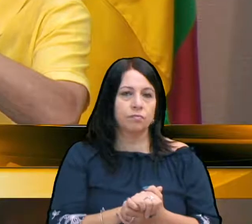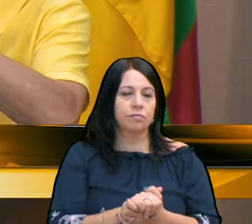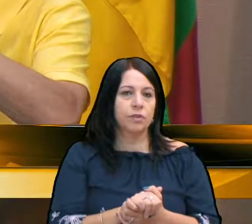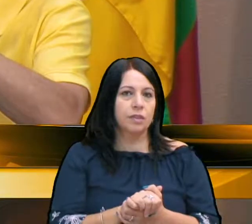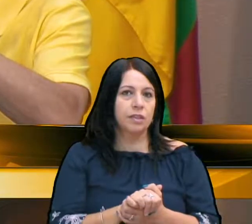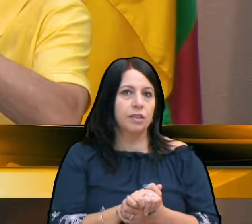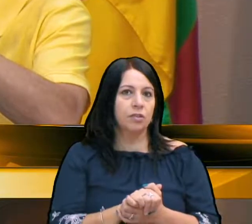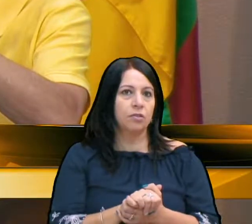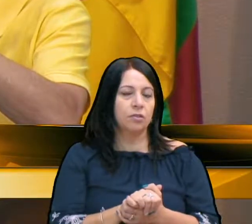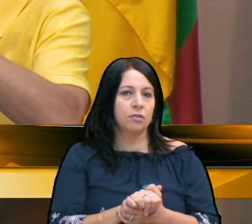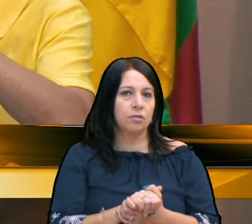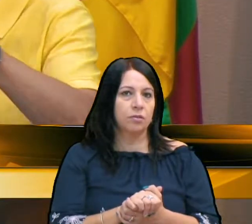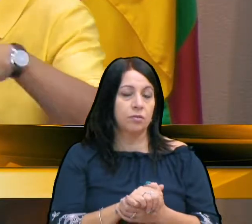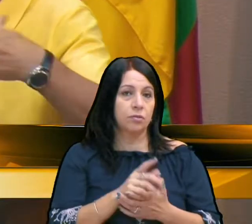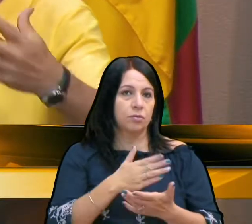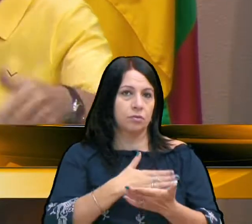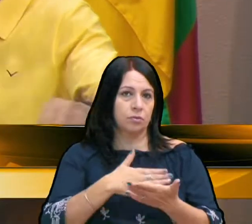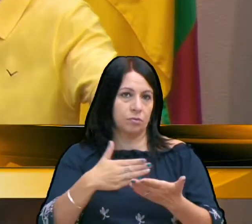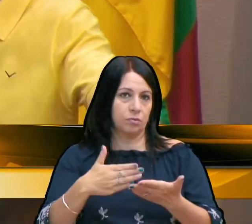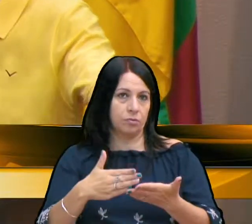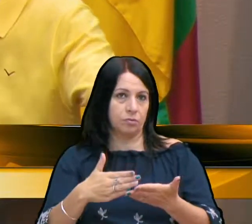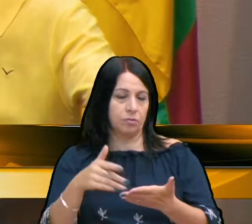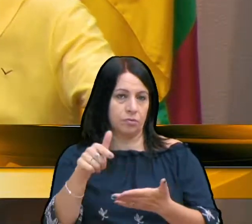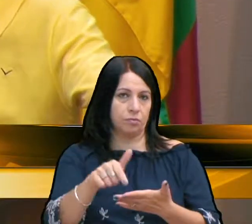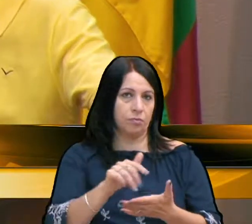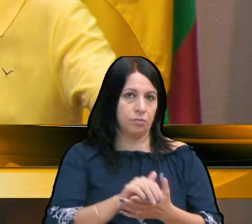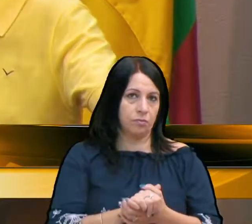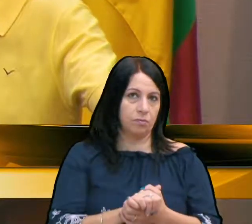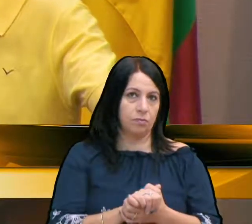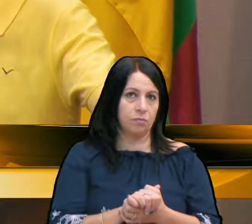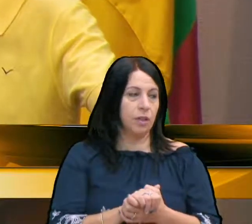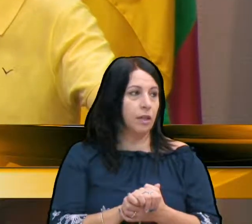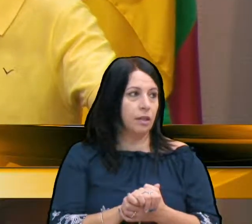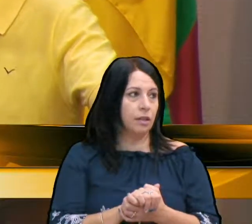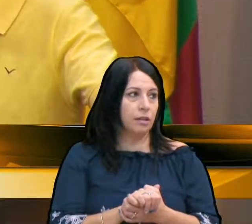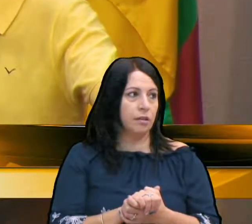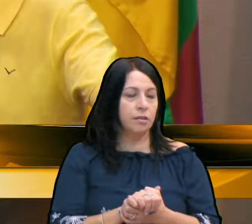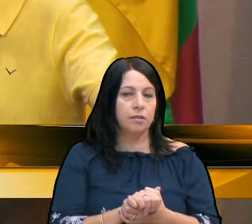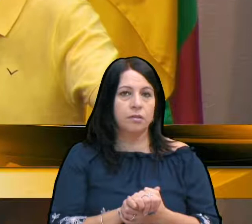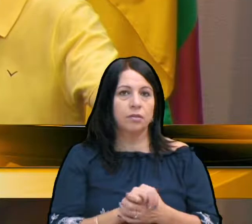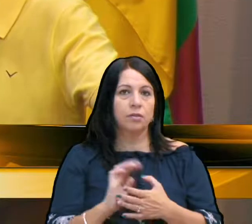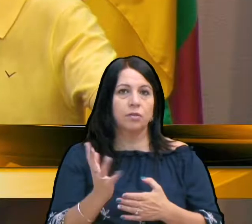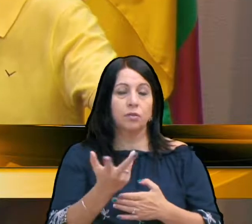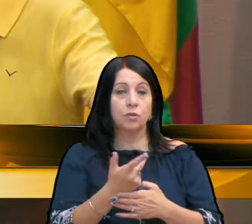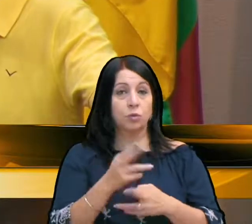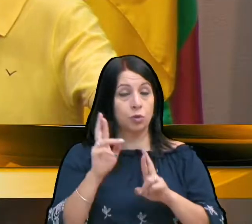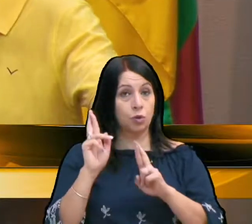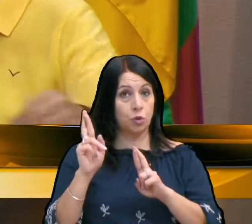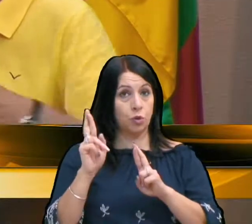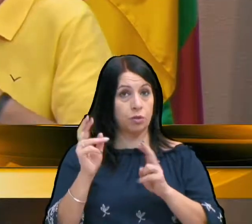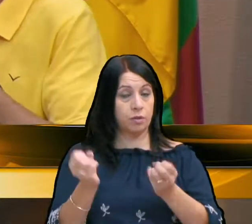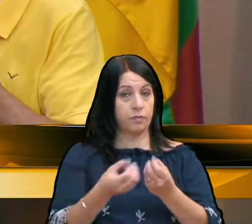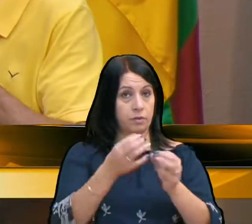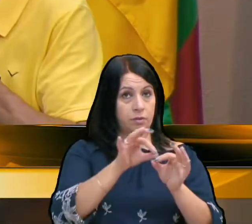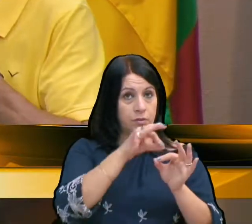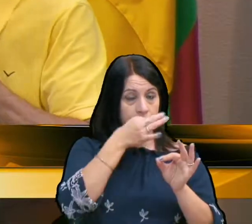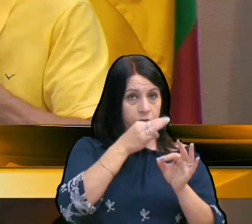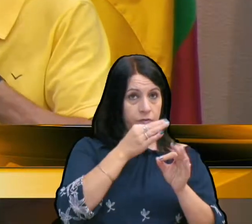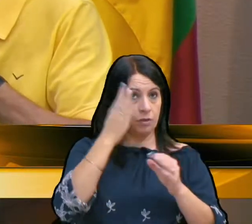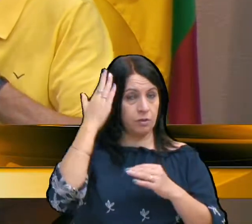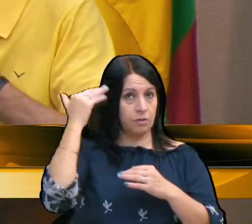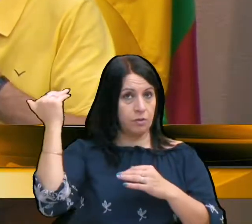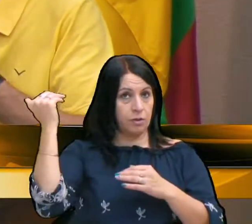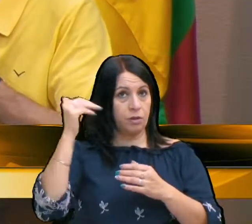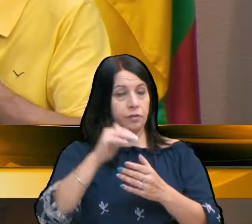no dia que nós começamos a nos envolver com Festa da Uva, e todo mundo torce para que a Festa da Uva seja um